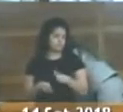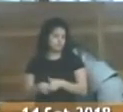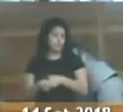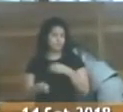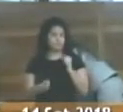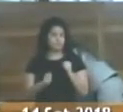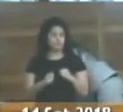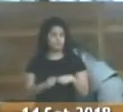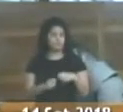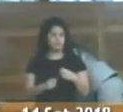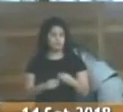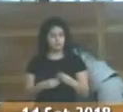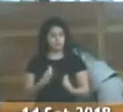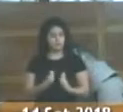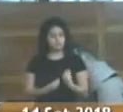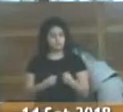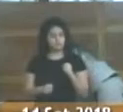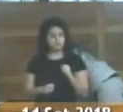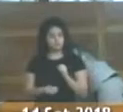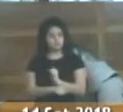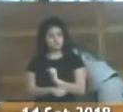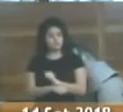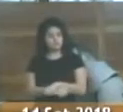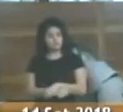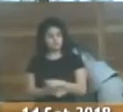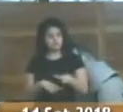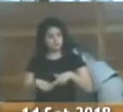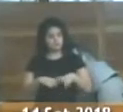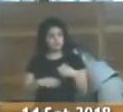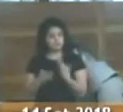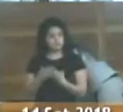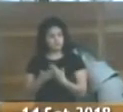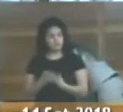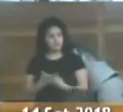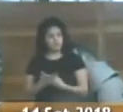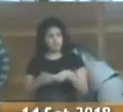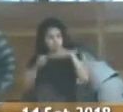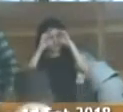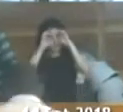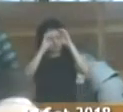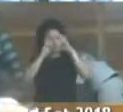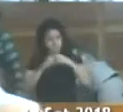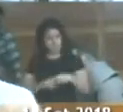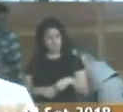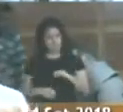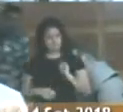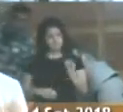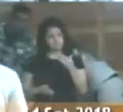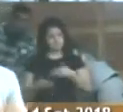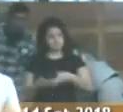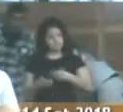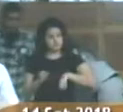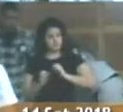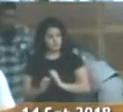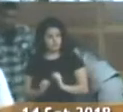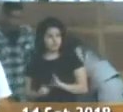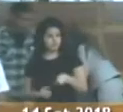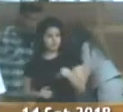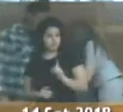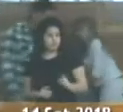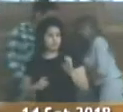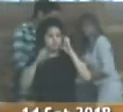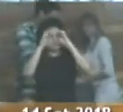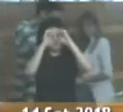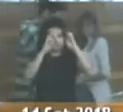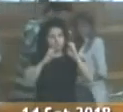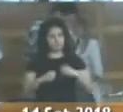que o servidor de uma escola cumpra a determinação do seu conselho escolar se a própria Secretaria de Educação não cumpre a